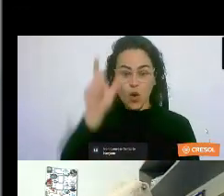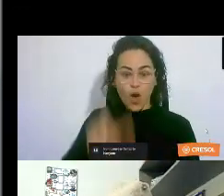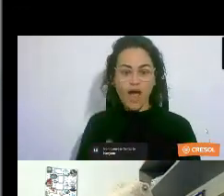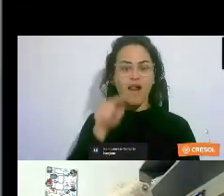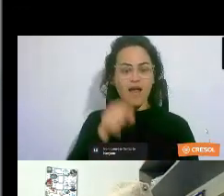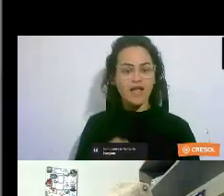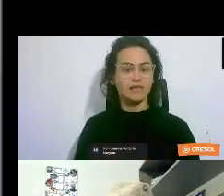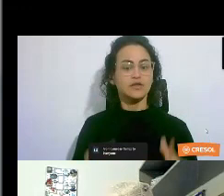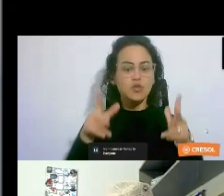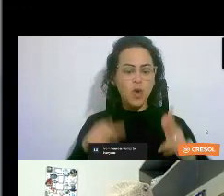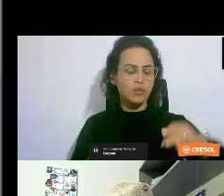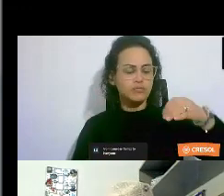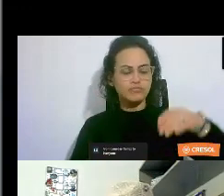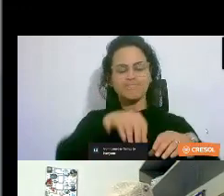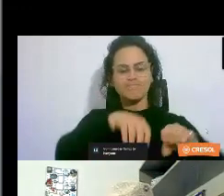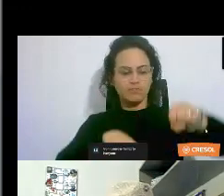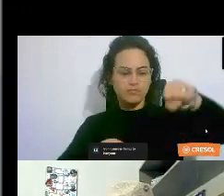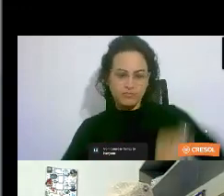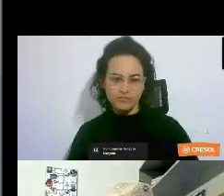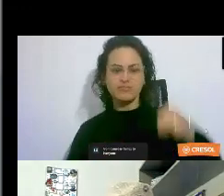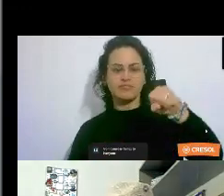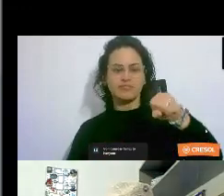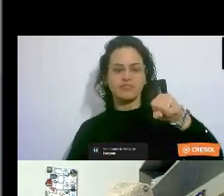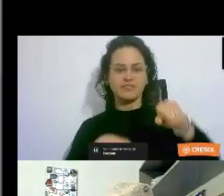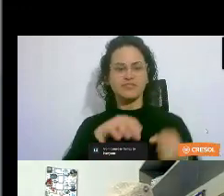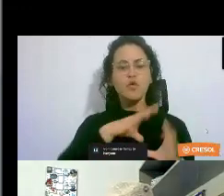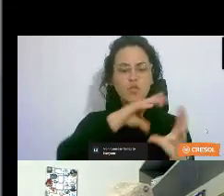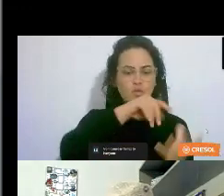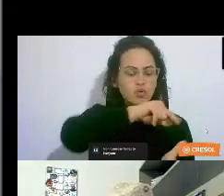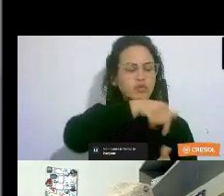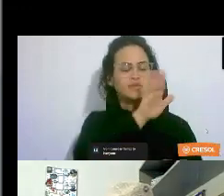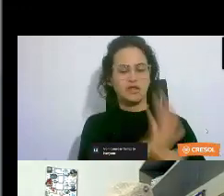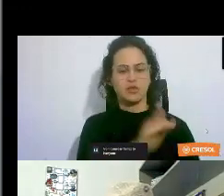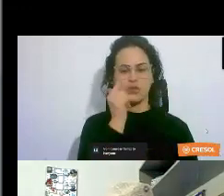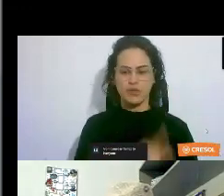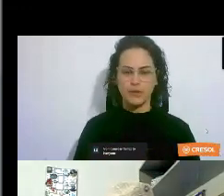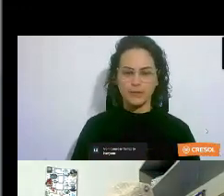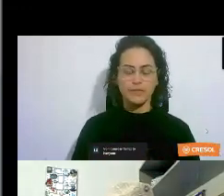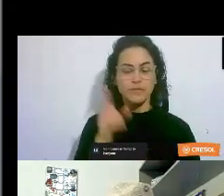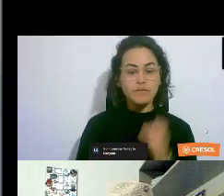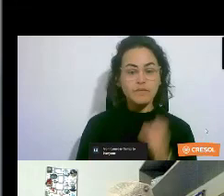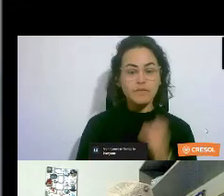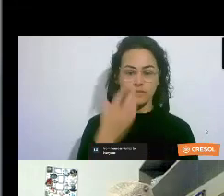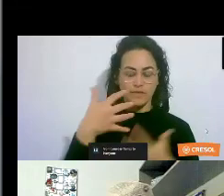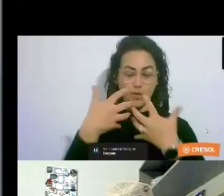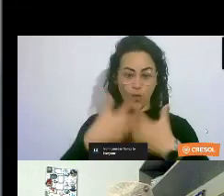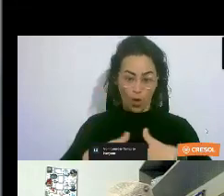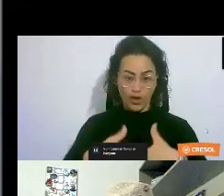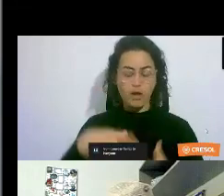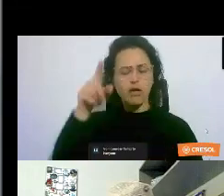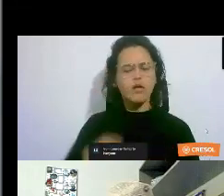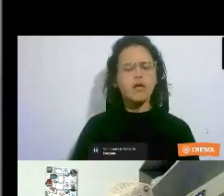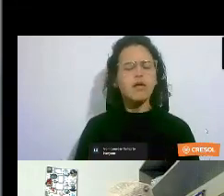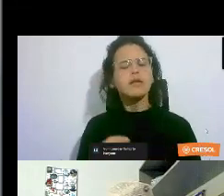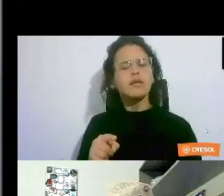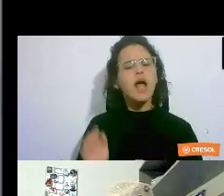essa alavanca. A Fundação Rotária nos dá duas oportunidades para que a